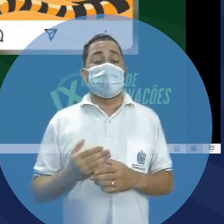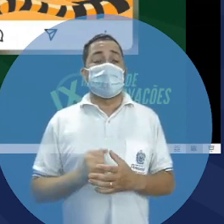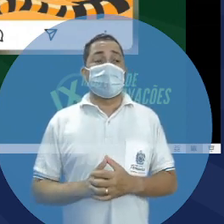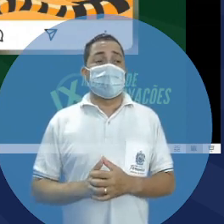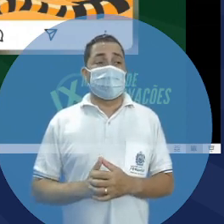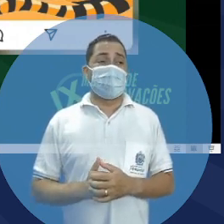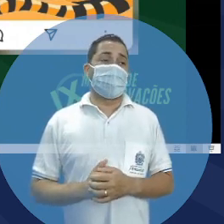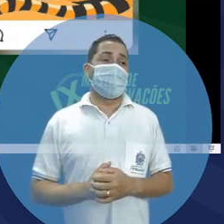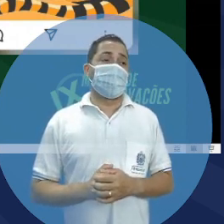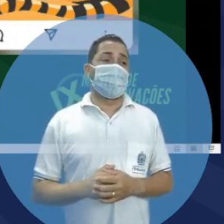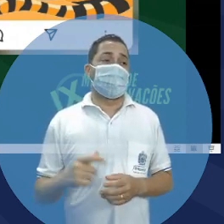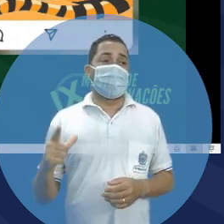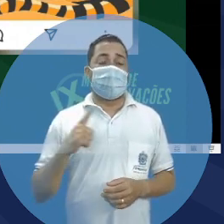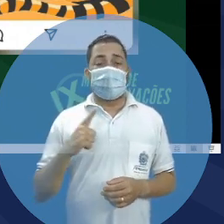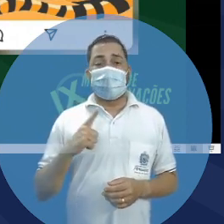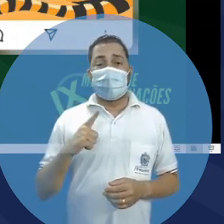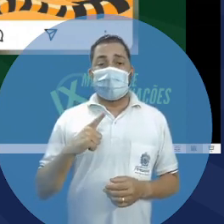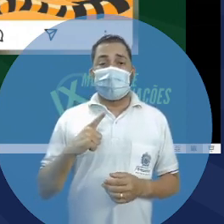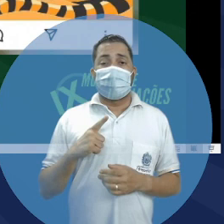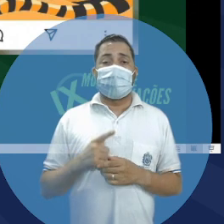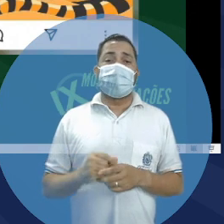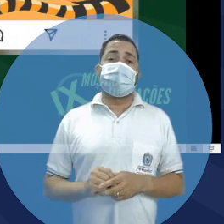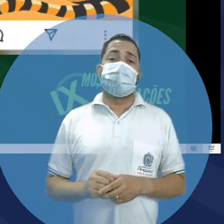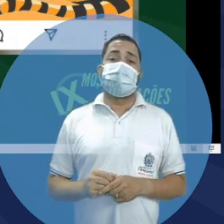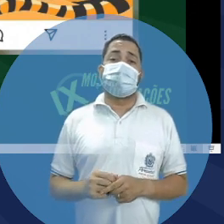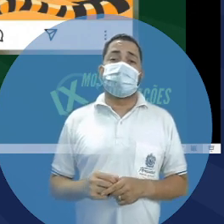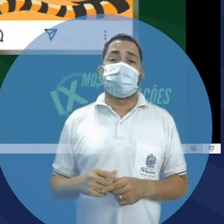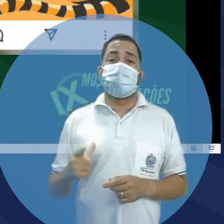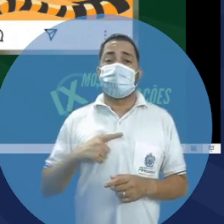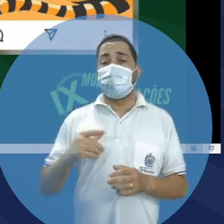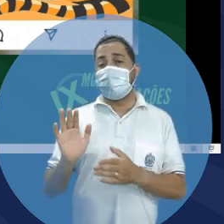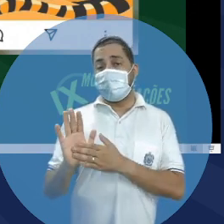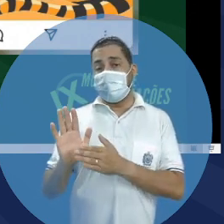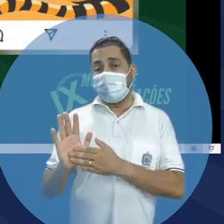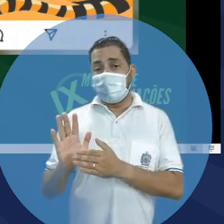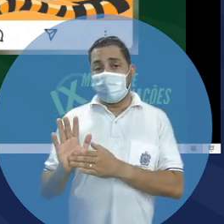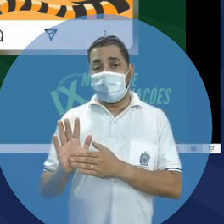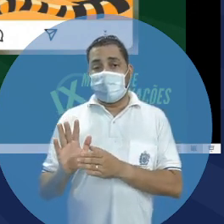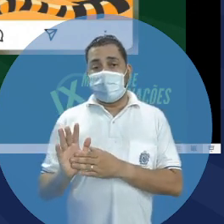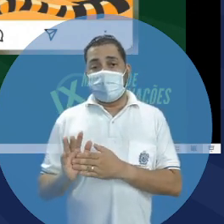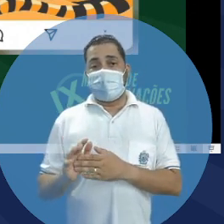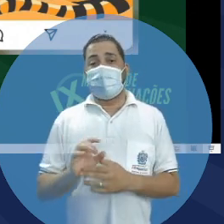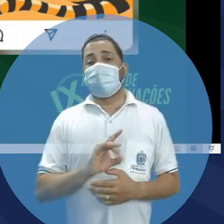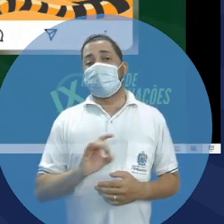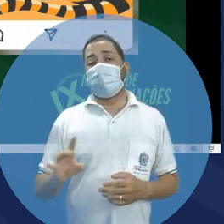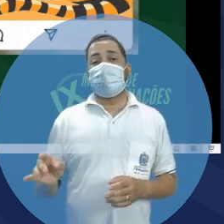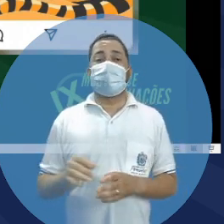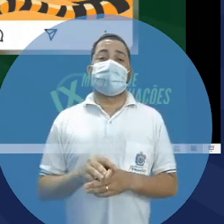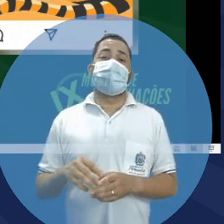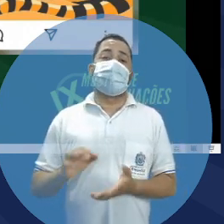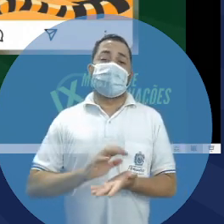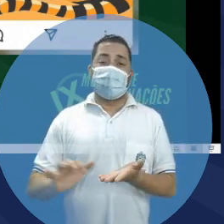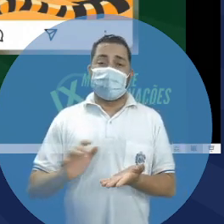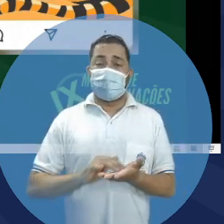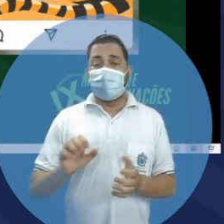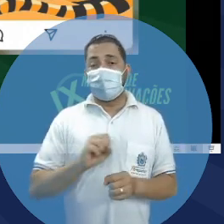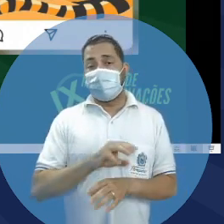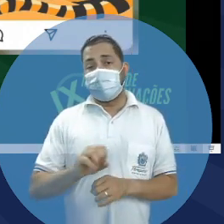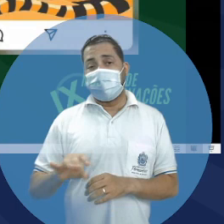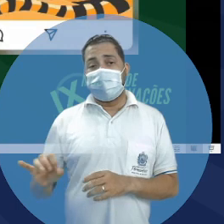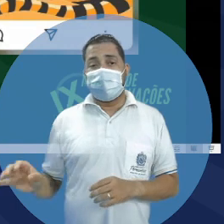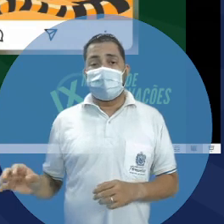pronome neutro, que vem sendo uma pauta discutida desde o início do ano dentro da Secretaria de Educação, por diversos eventos que